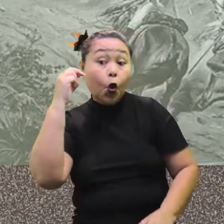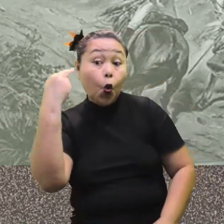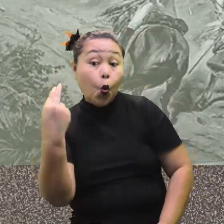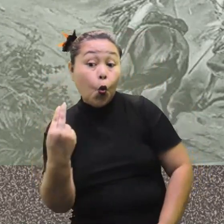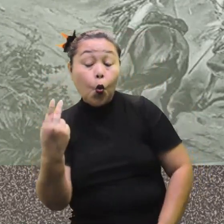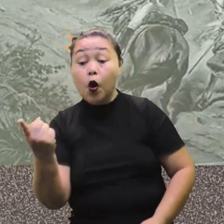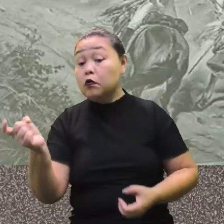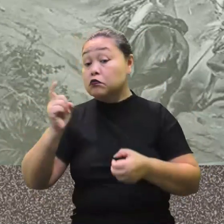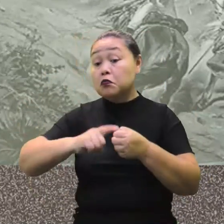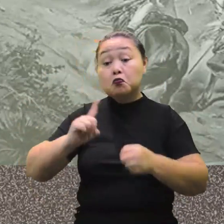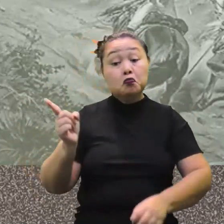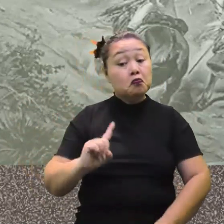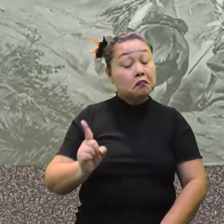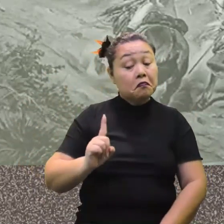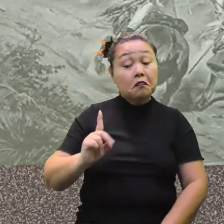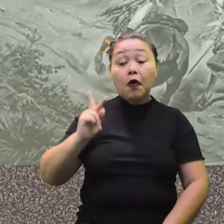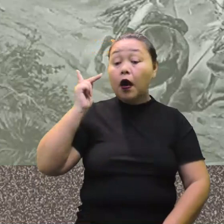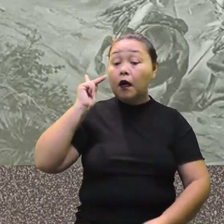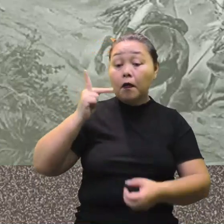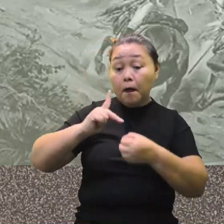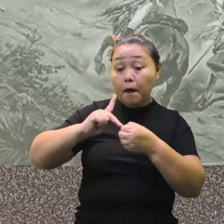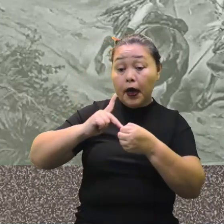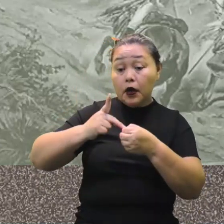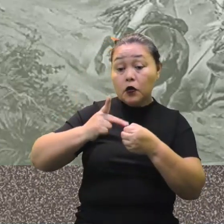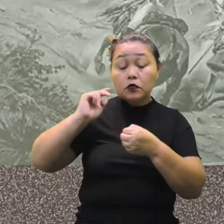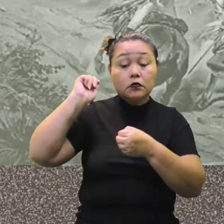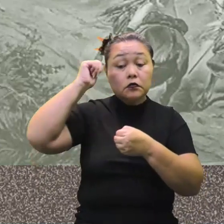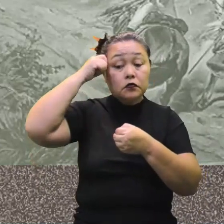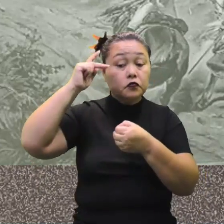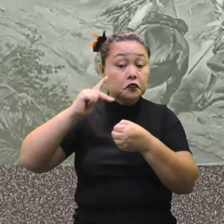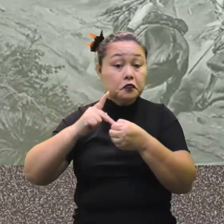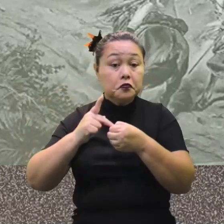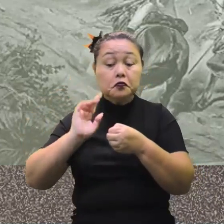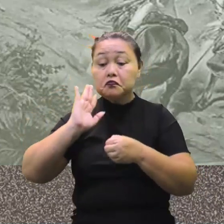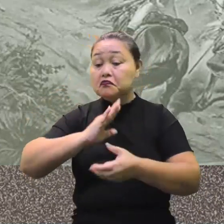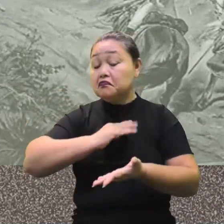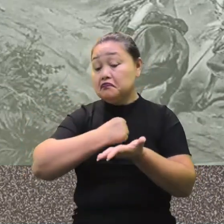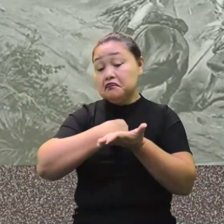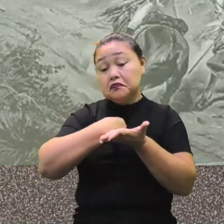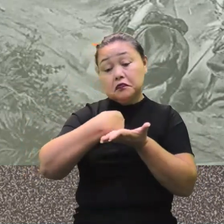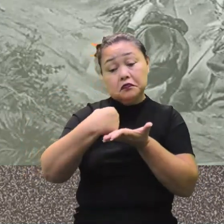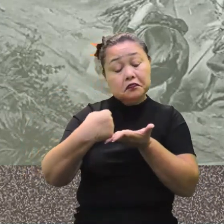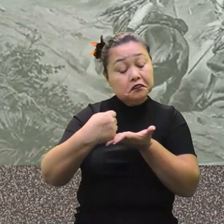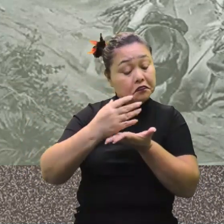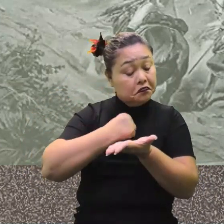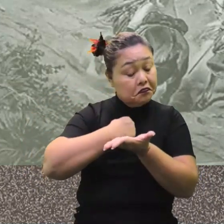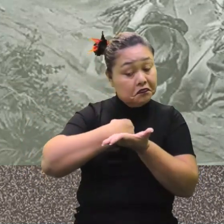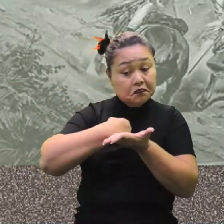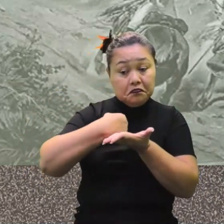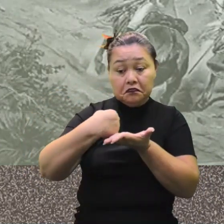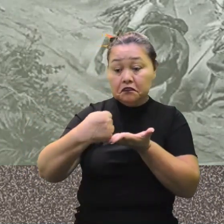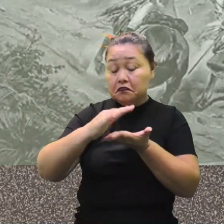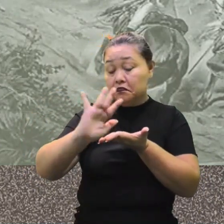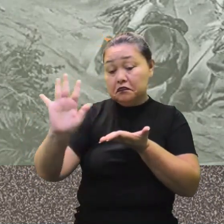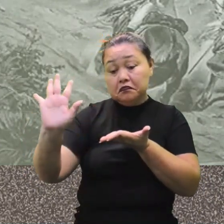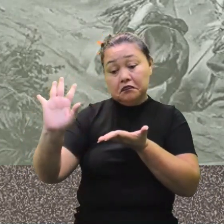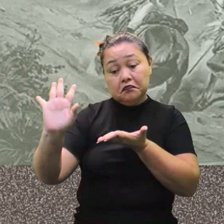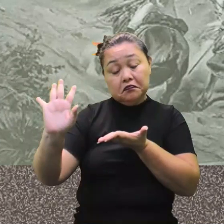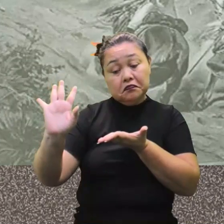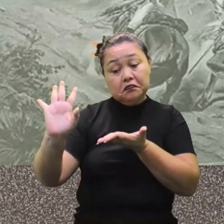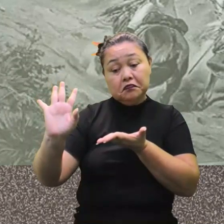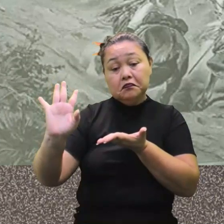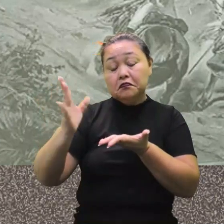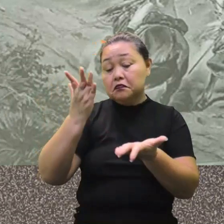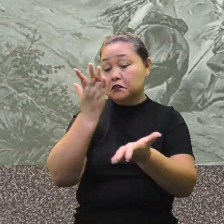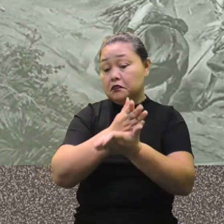ser não renovável, aquela é o petróleo. O petróleo, você usa o petróleo, já era o que você usou, ele foi embora. Bau,